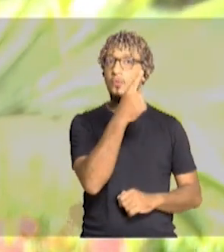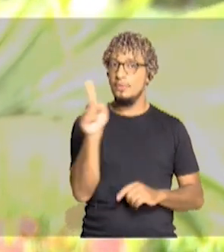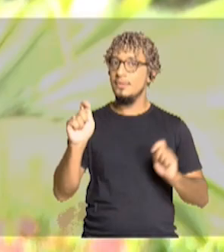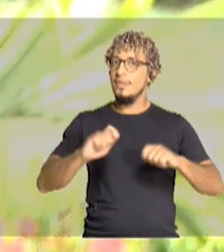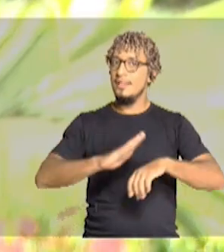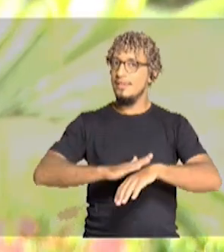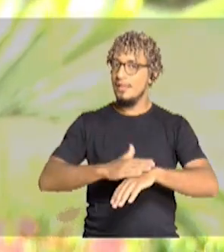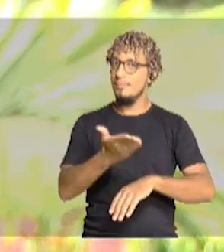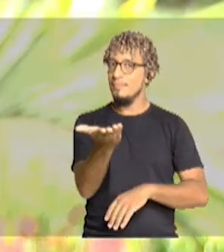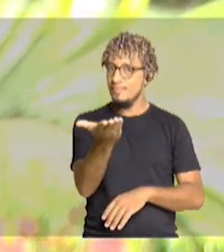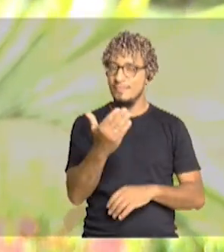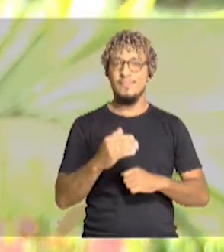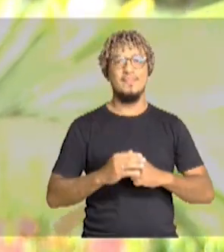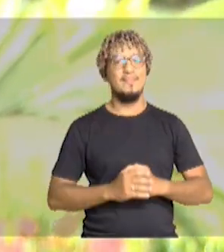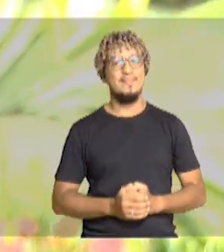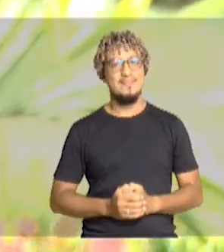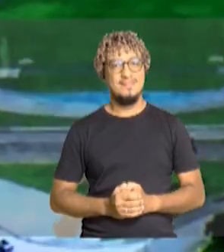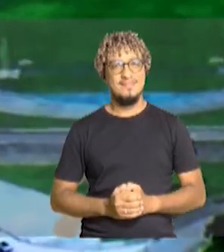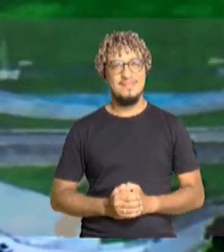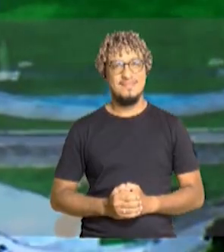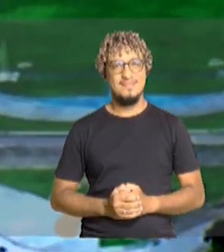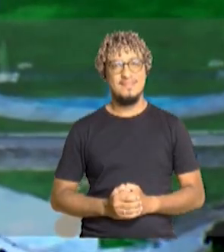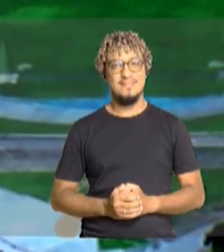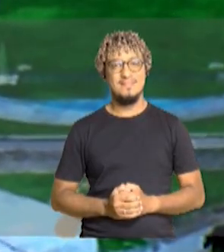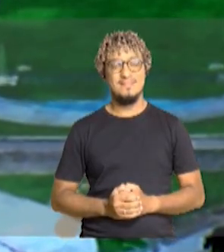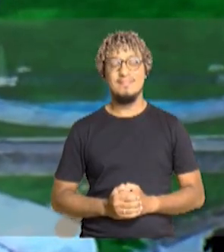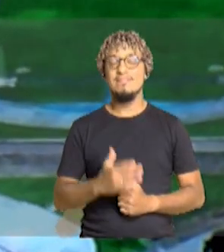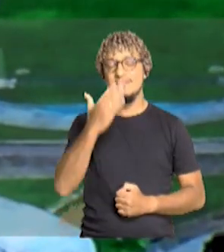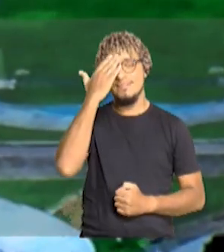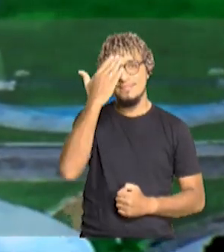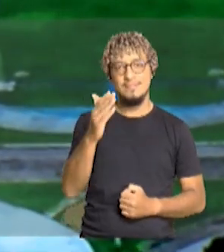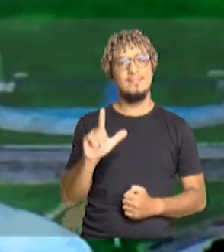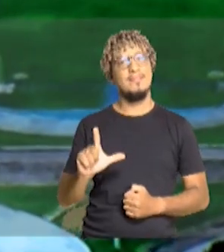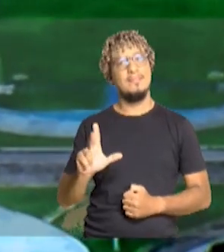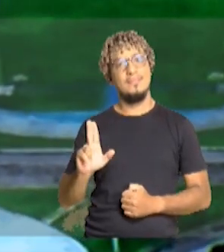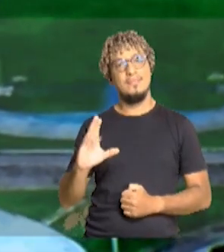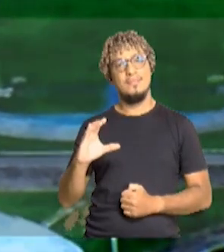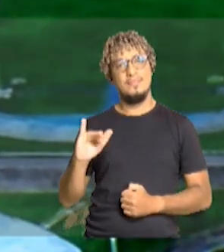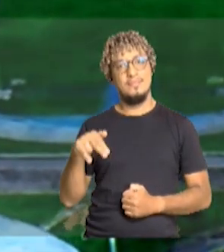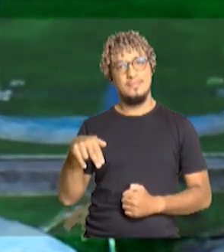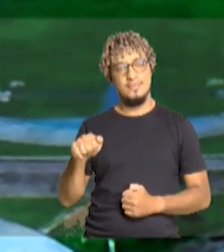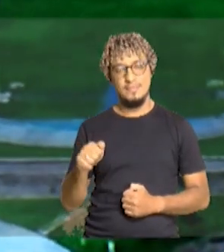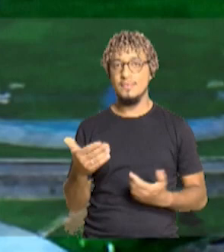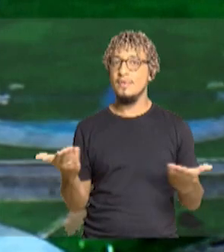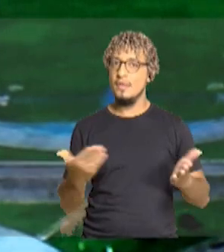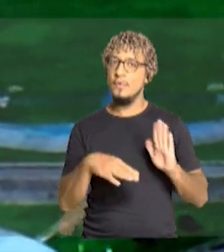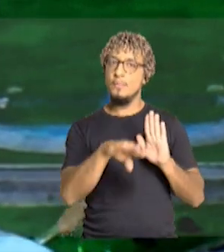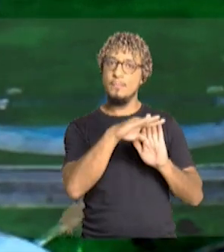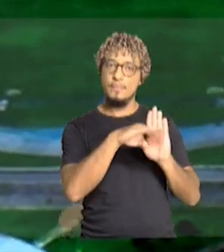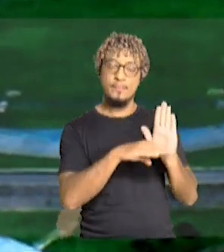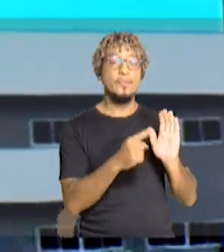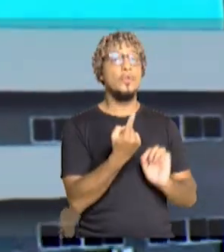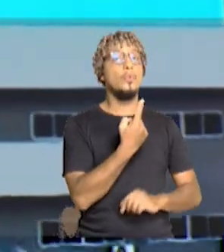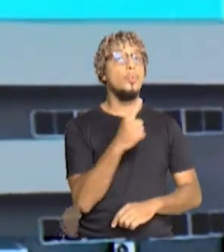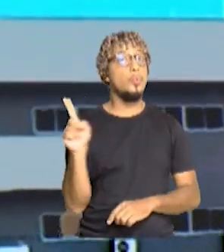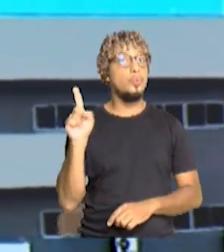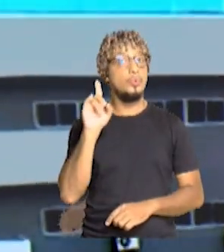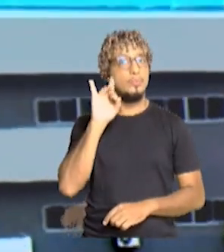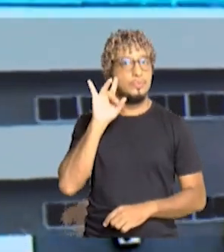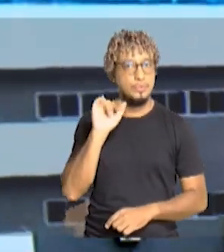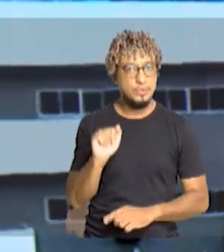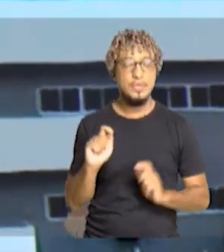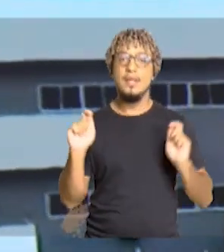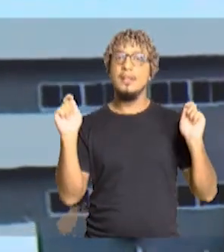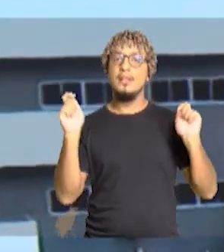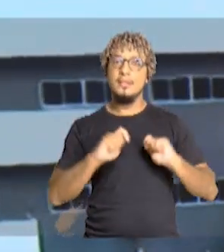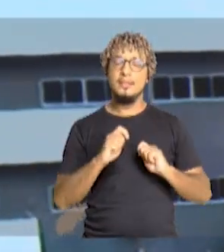tempo participar eu volto com você no estúdio Obrigada Luciana e essa programação né do último dia do primeiro aplicon pode